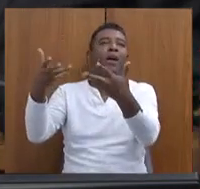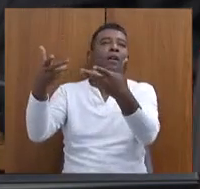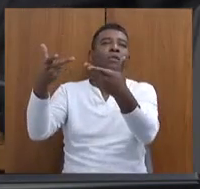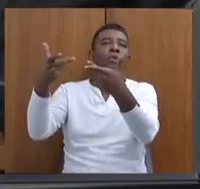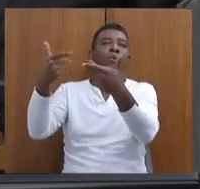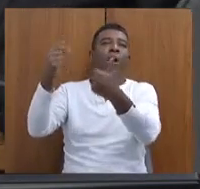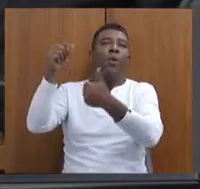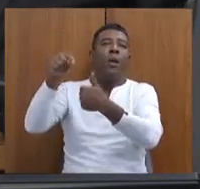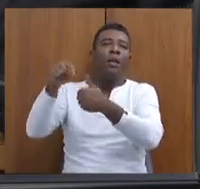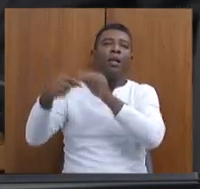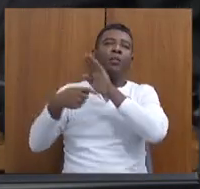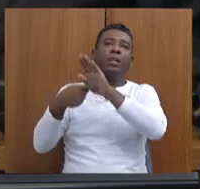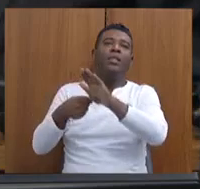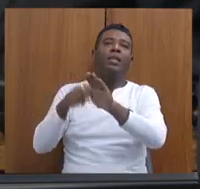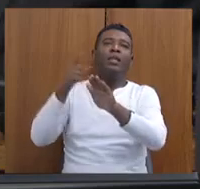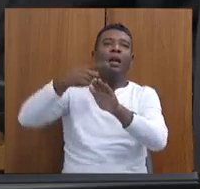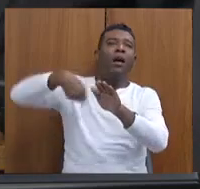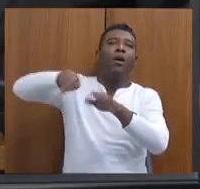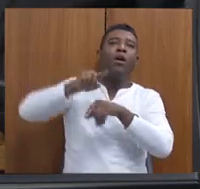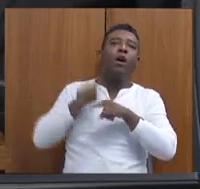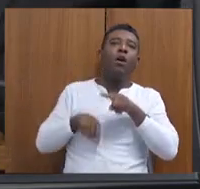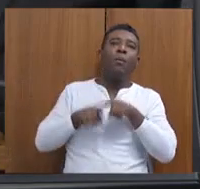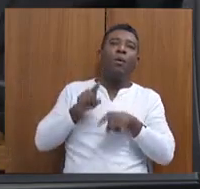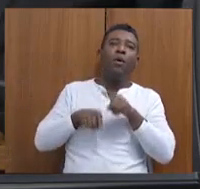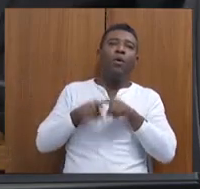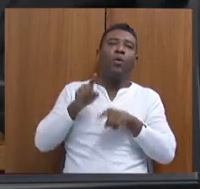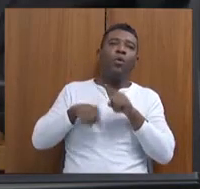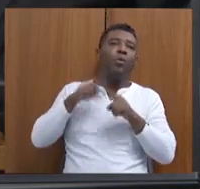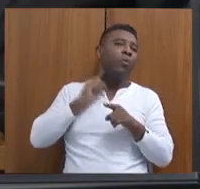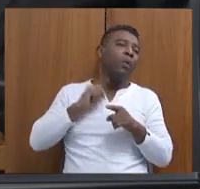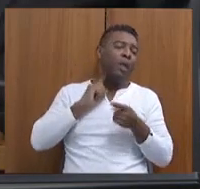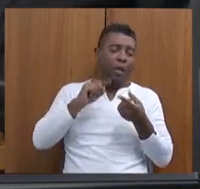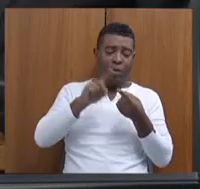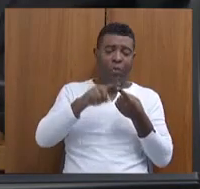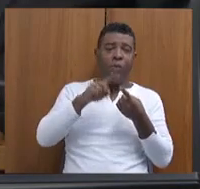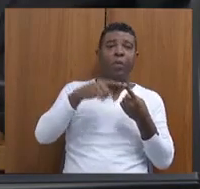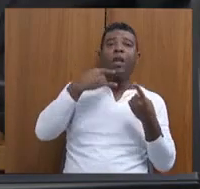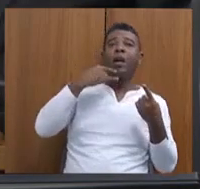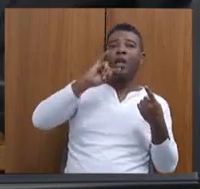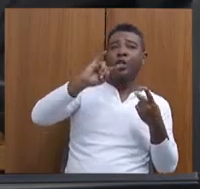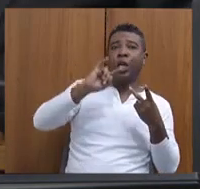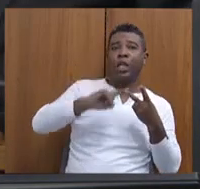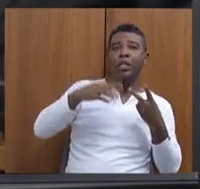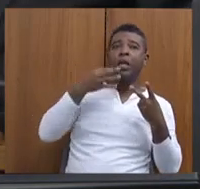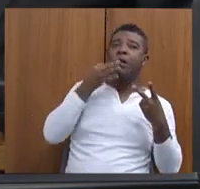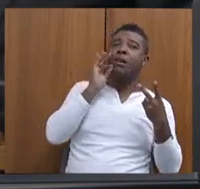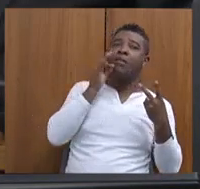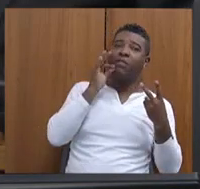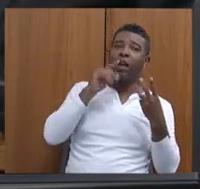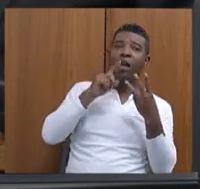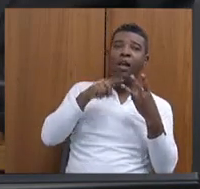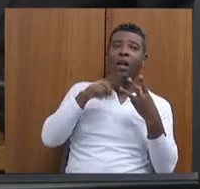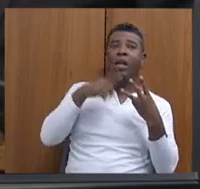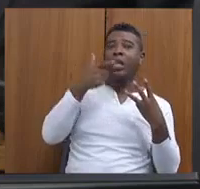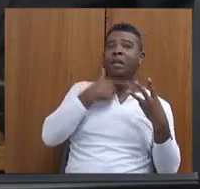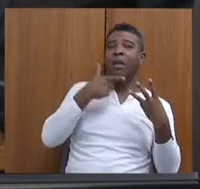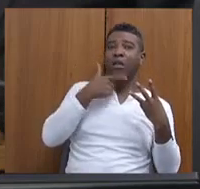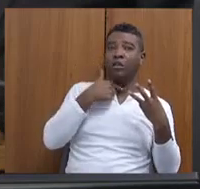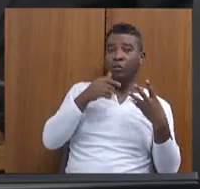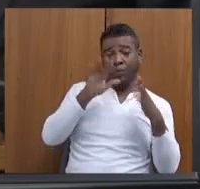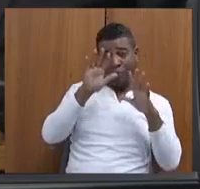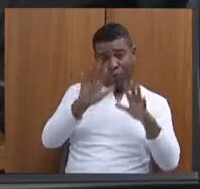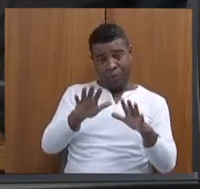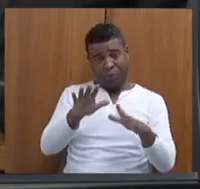apresentação dos nossos produtos mineiros que seria cachaça o café e o queijo como